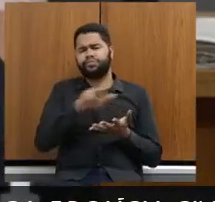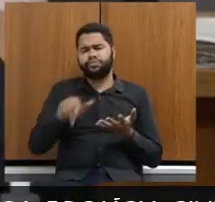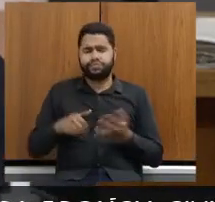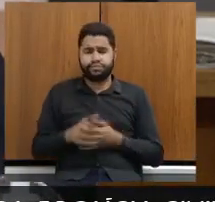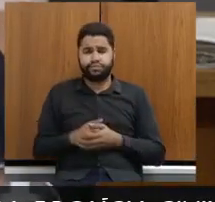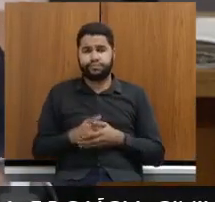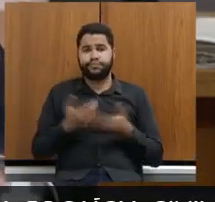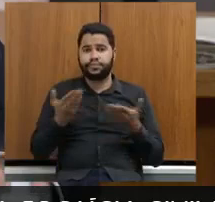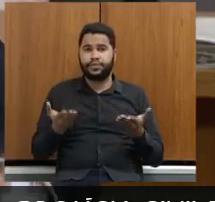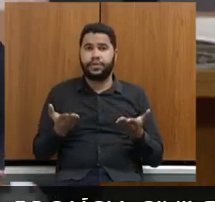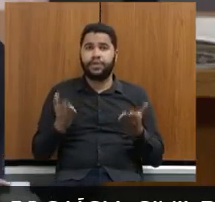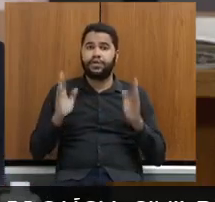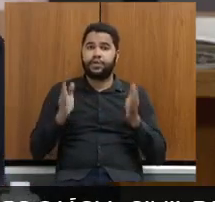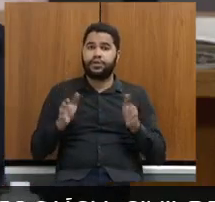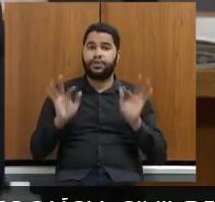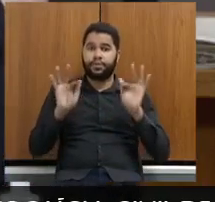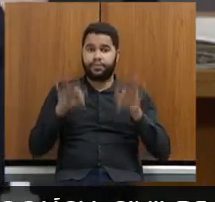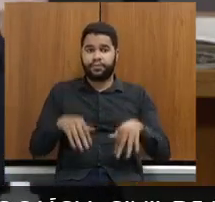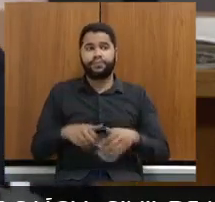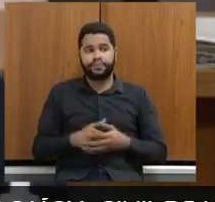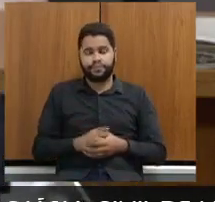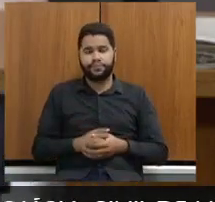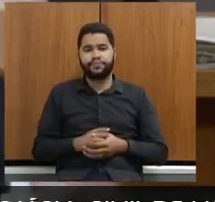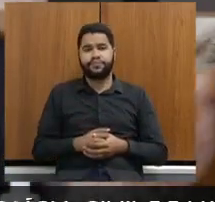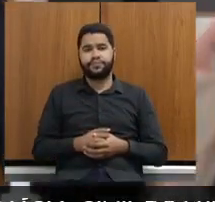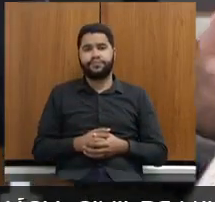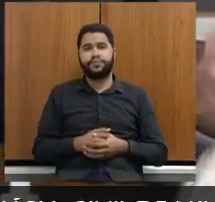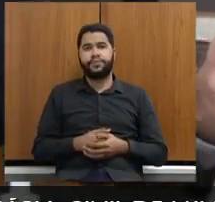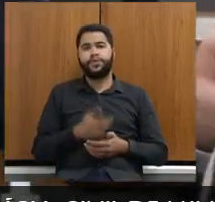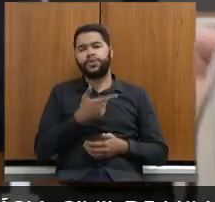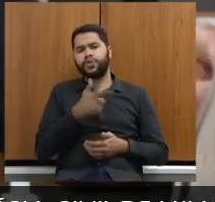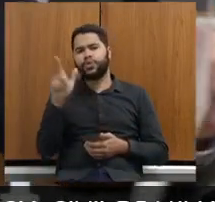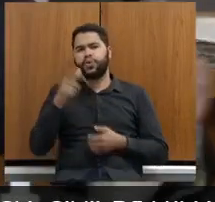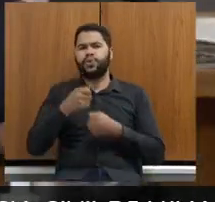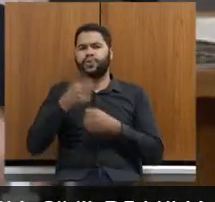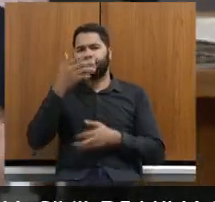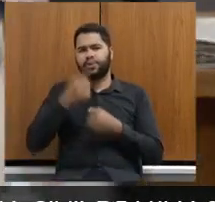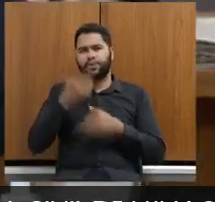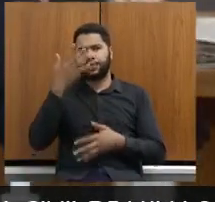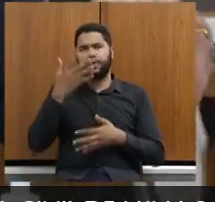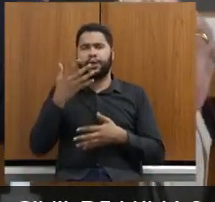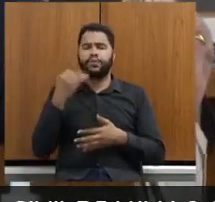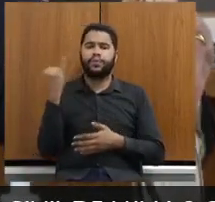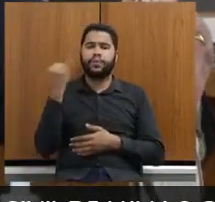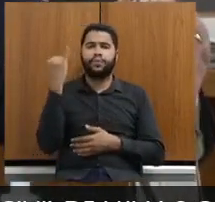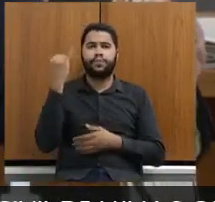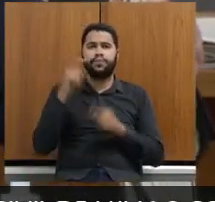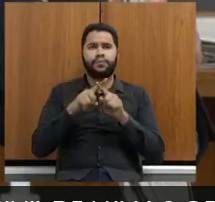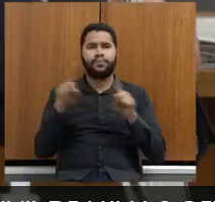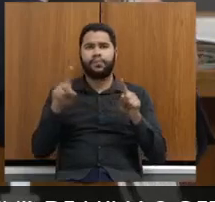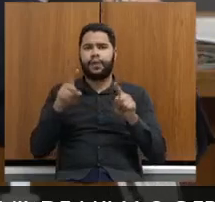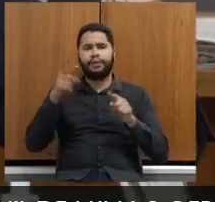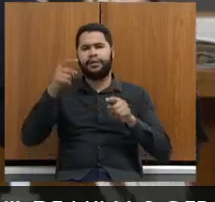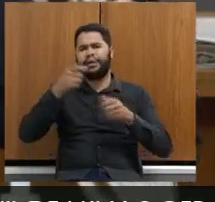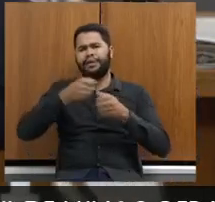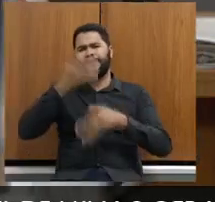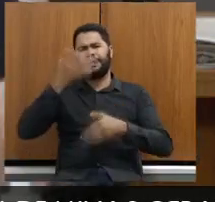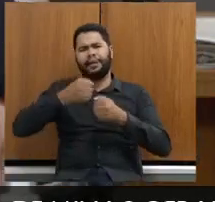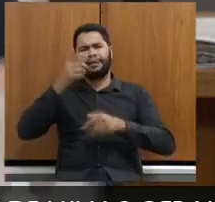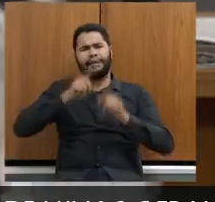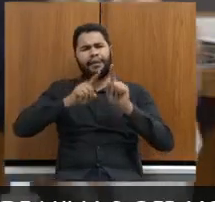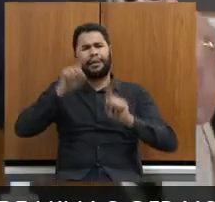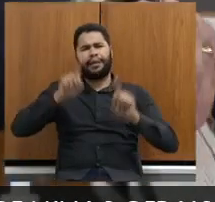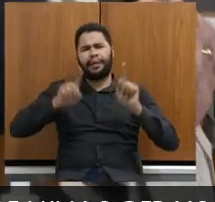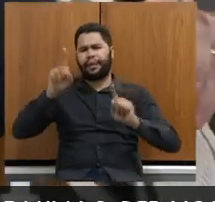então já para finalizar é tinha outros dados aqui é bem significativos mas fica falando de dado também